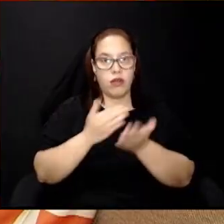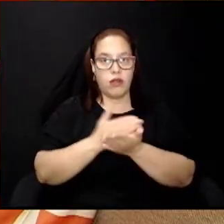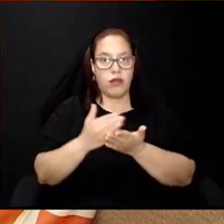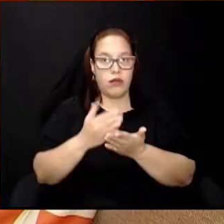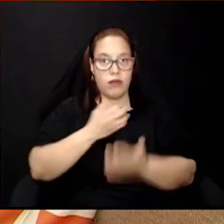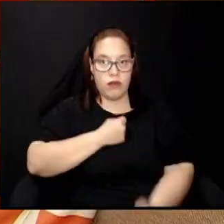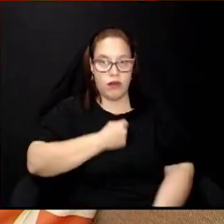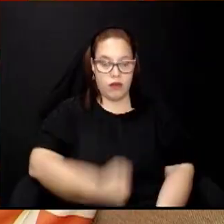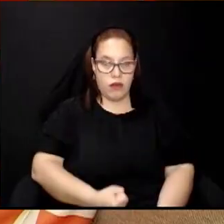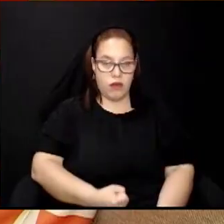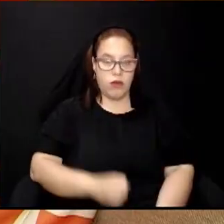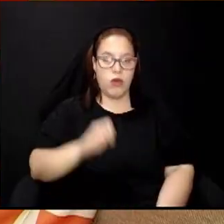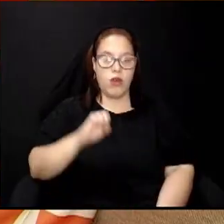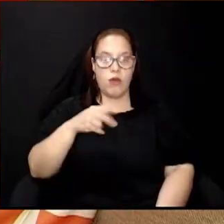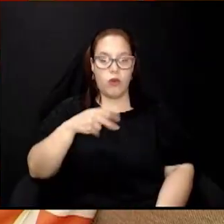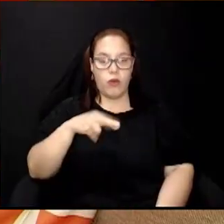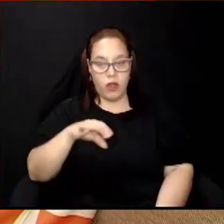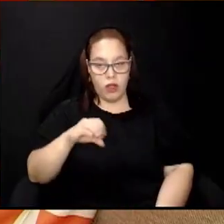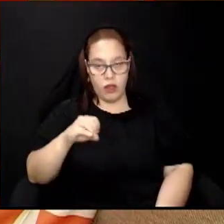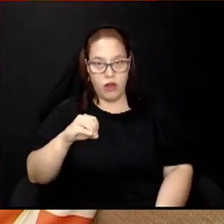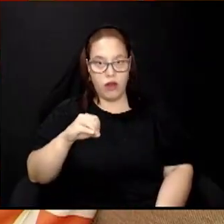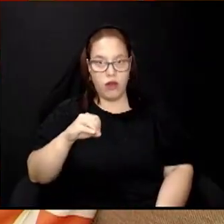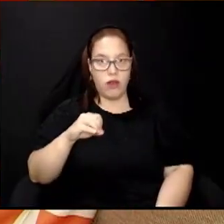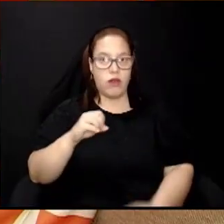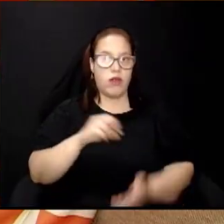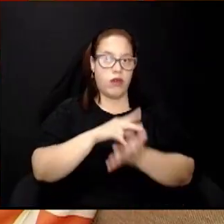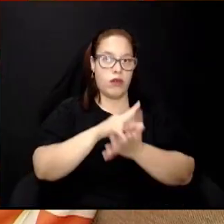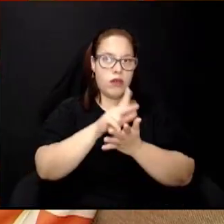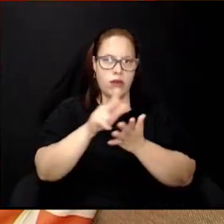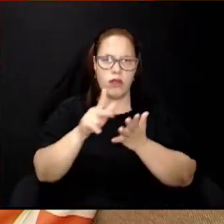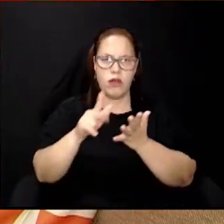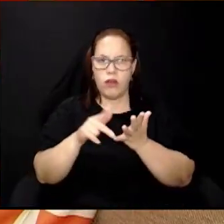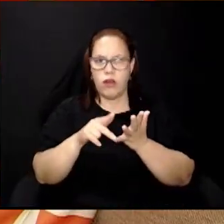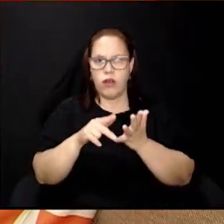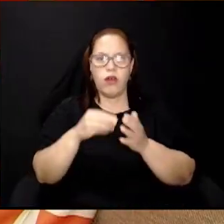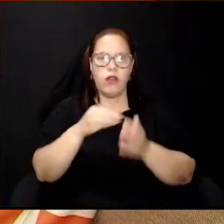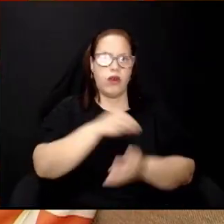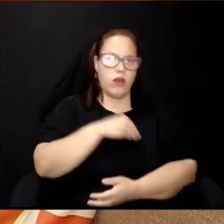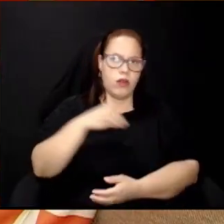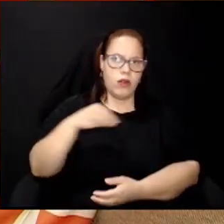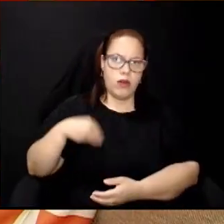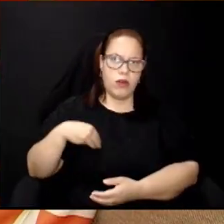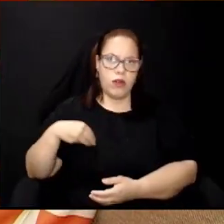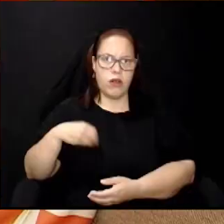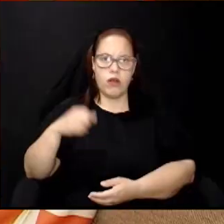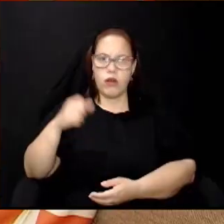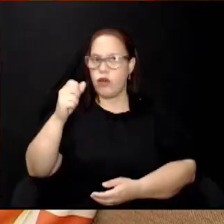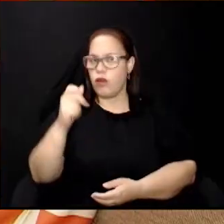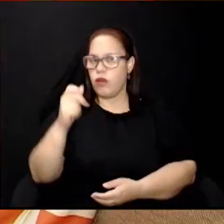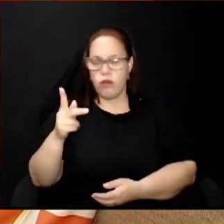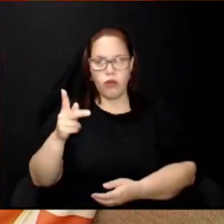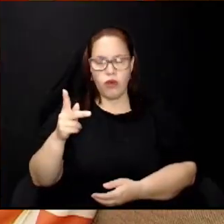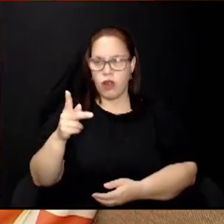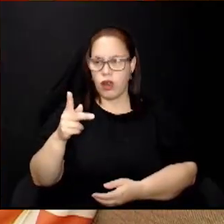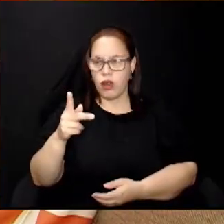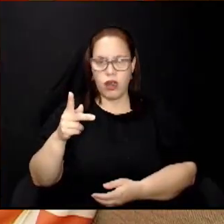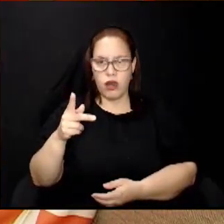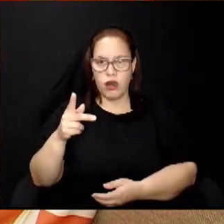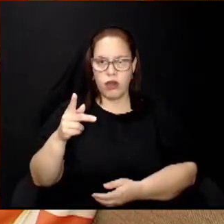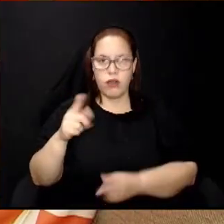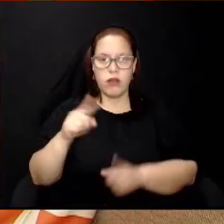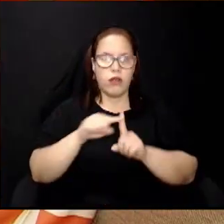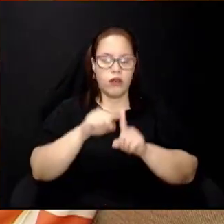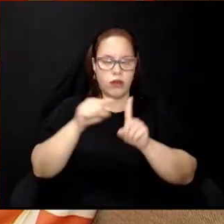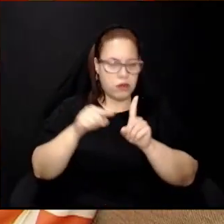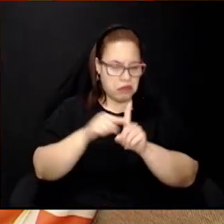né? E aí passei por vários processos, vários exames e estava tudo bem. E aí engravidei